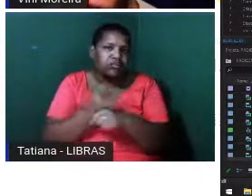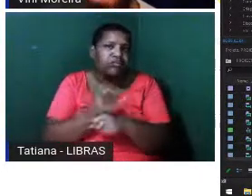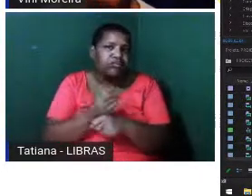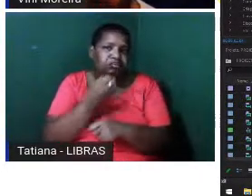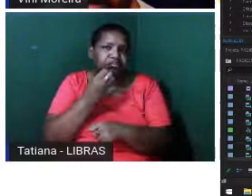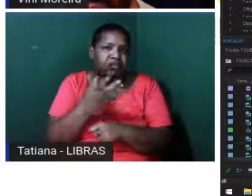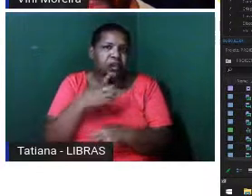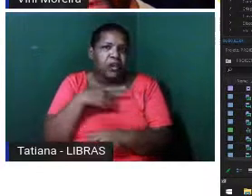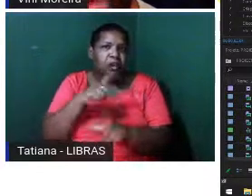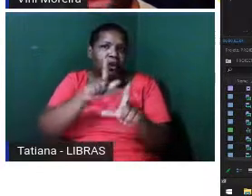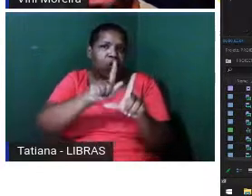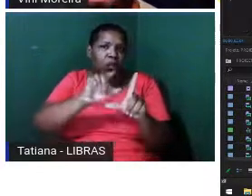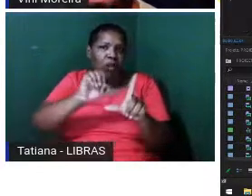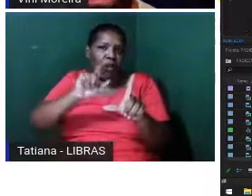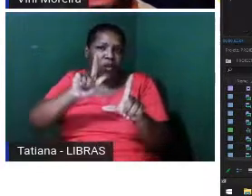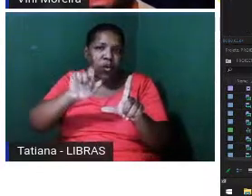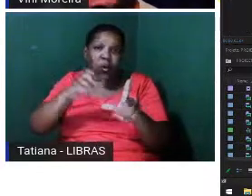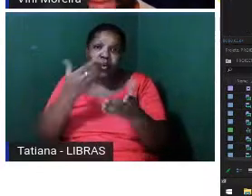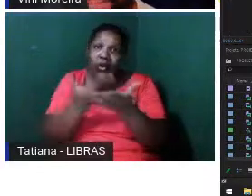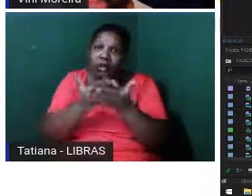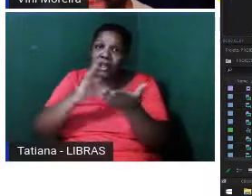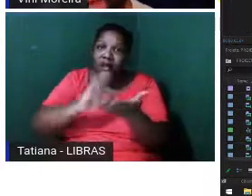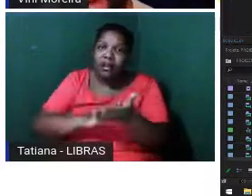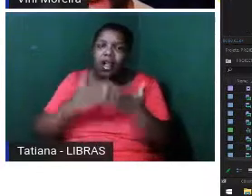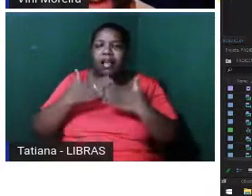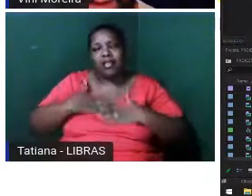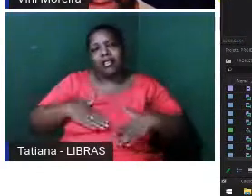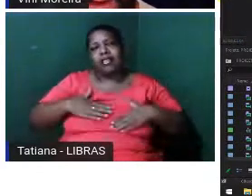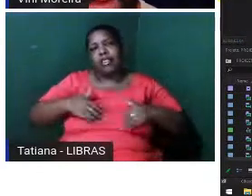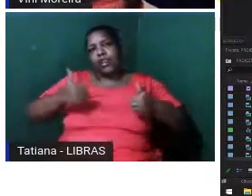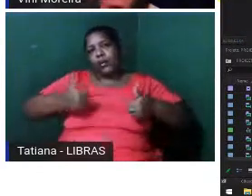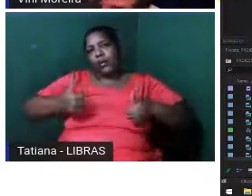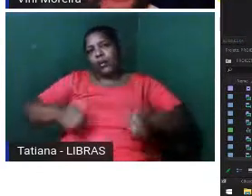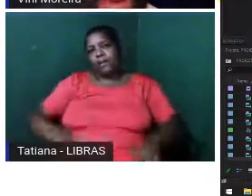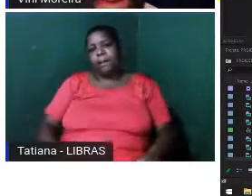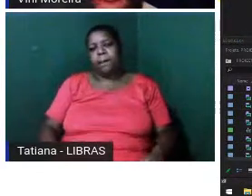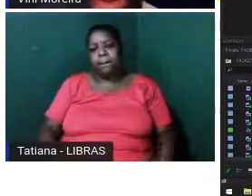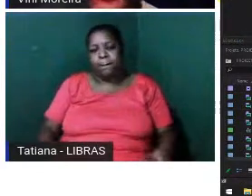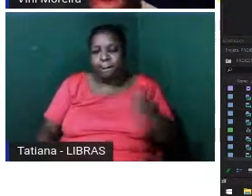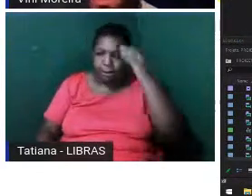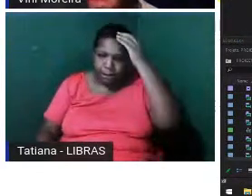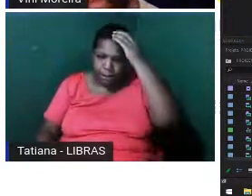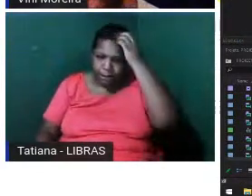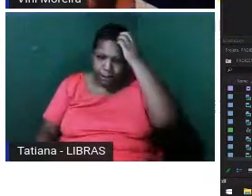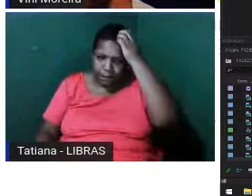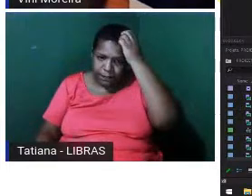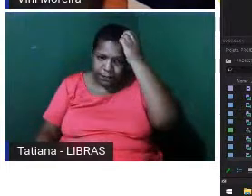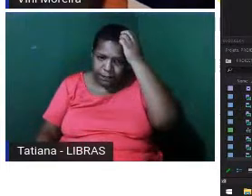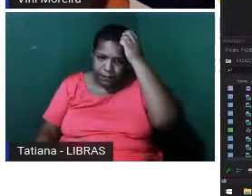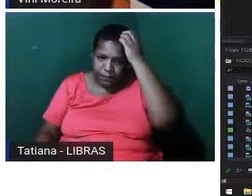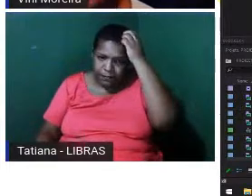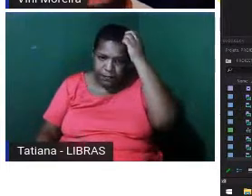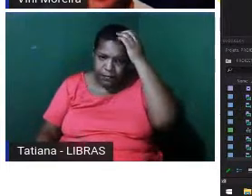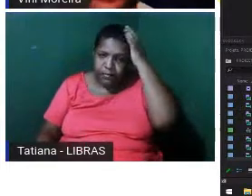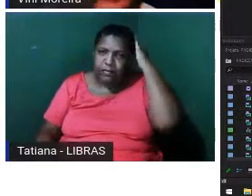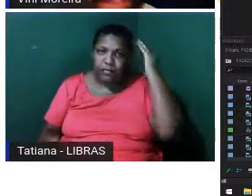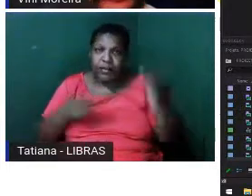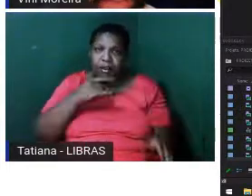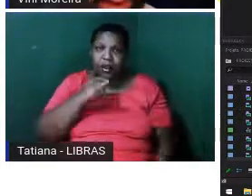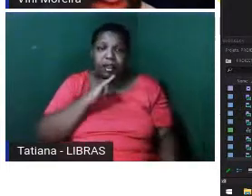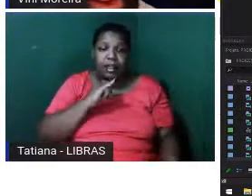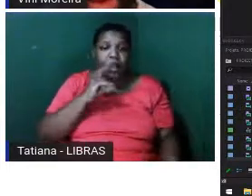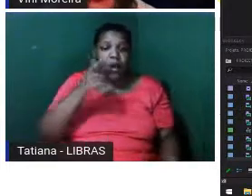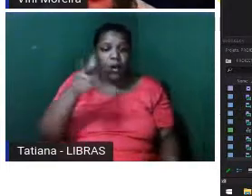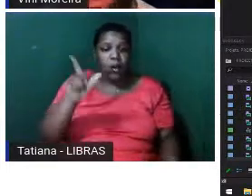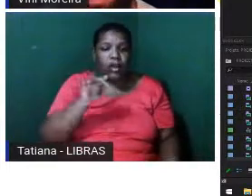Google Tradutor você tá tranquilo então aqui foi esse exemplo que eu fiz rapidinho e eu fiz